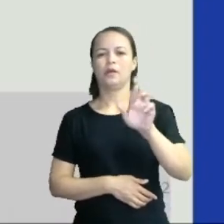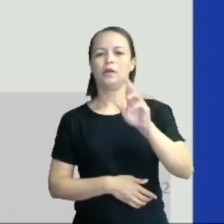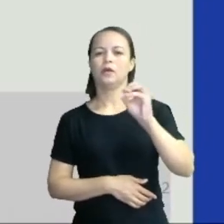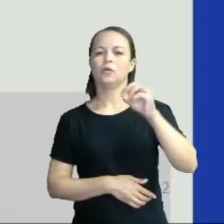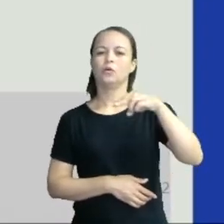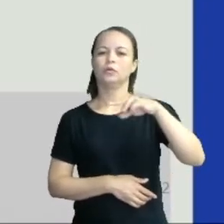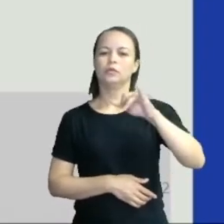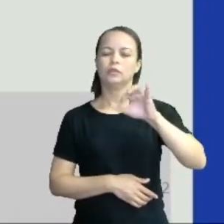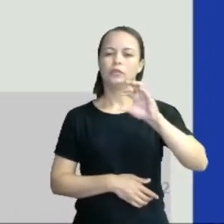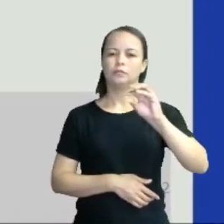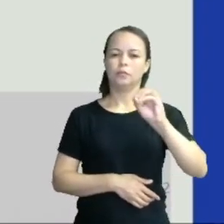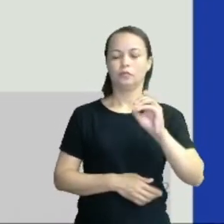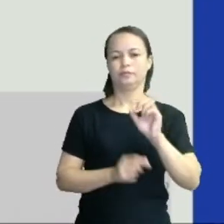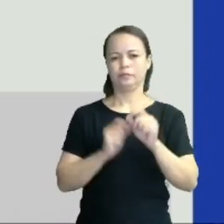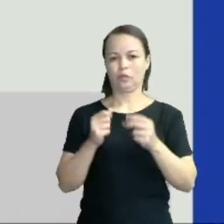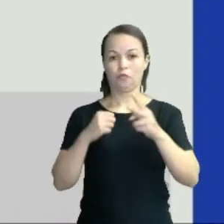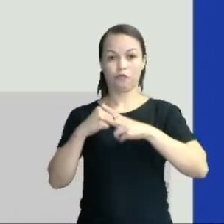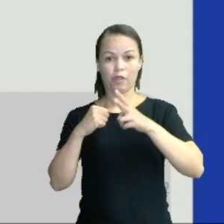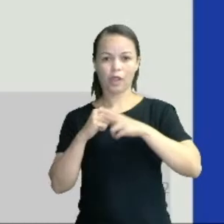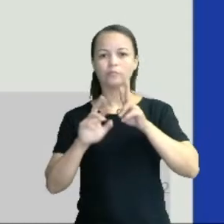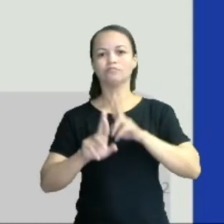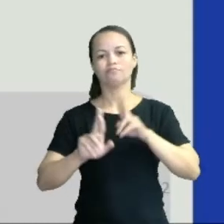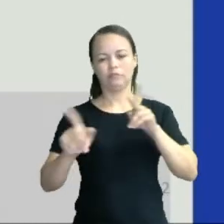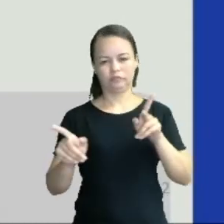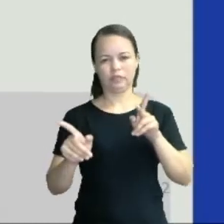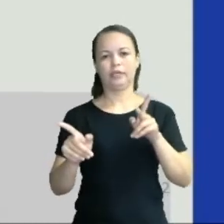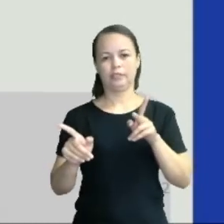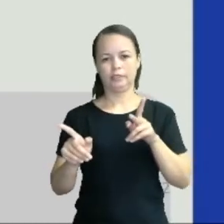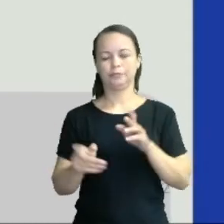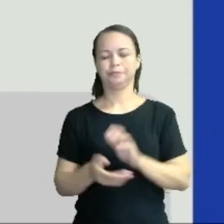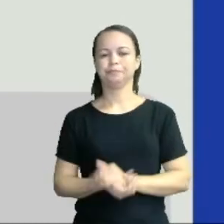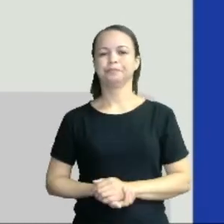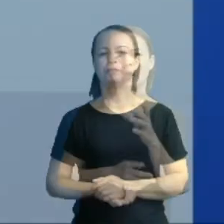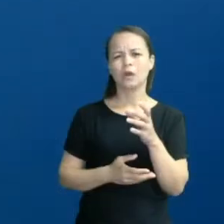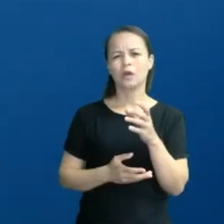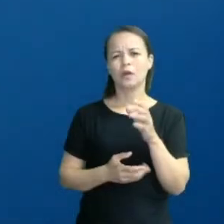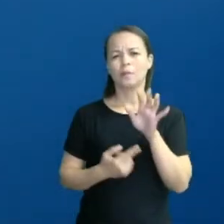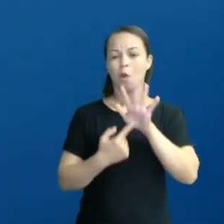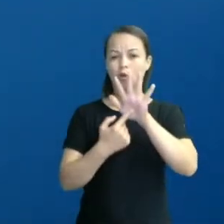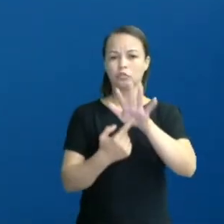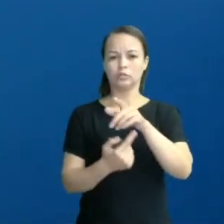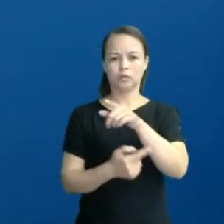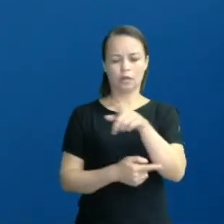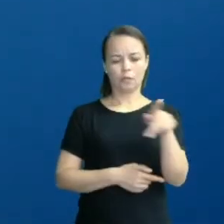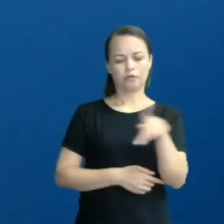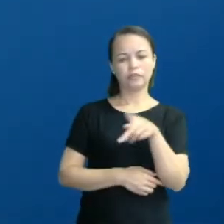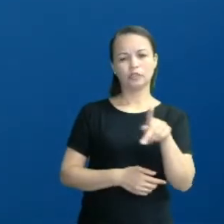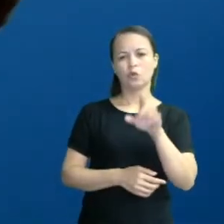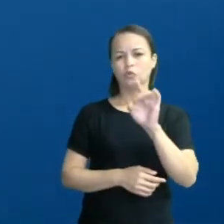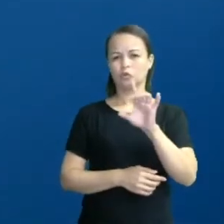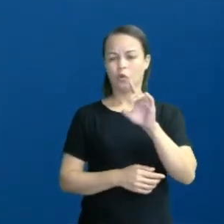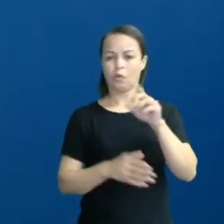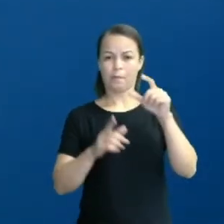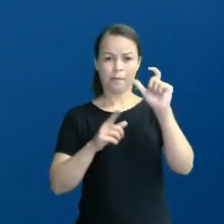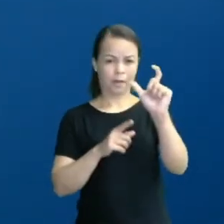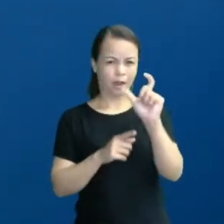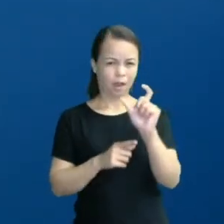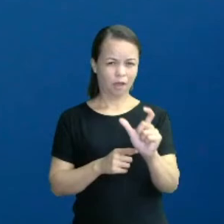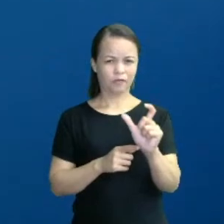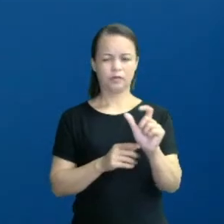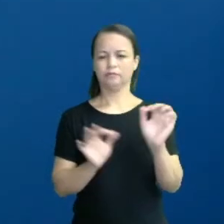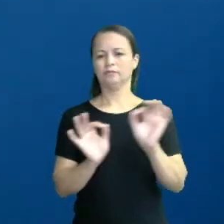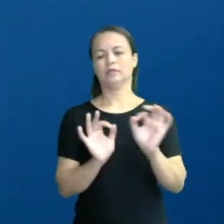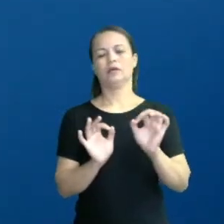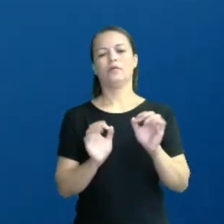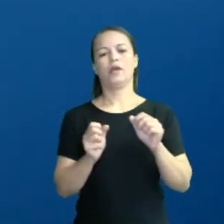reflete a sobrar, o verbo sobrar. Totalmente diferente. Por isso que é importante mostrar para o professor não só as palavras, né?